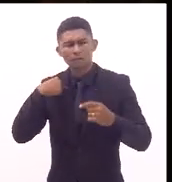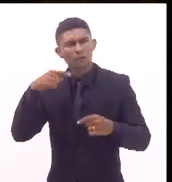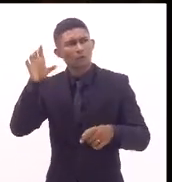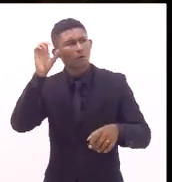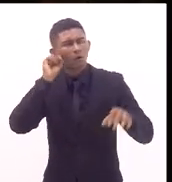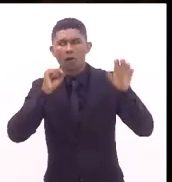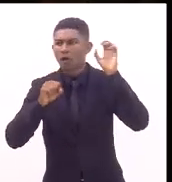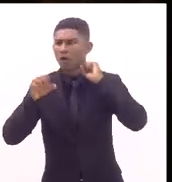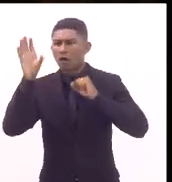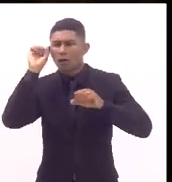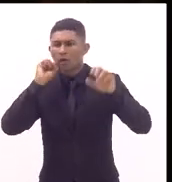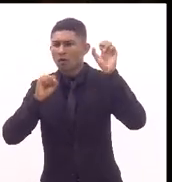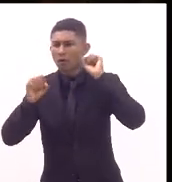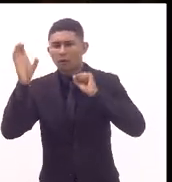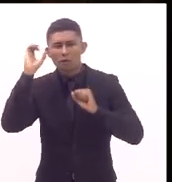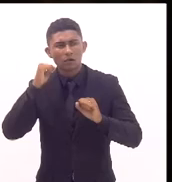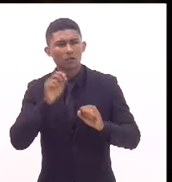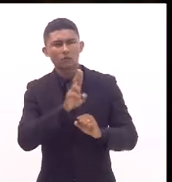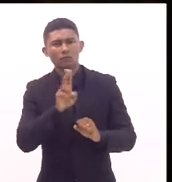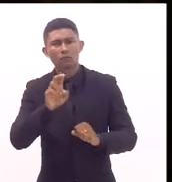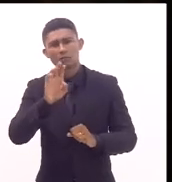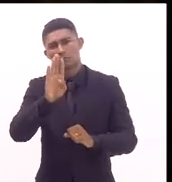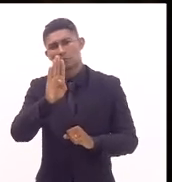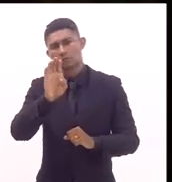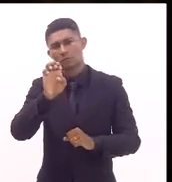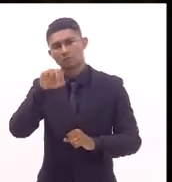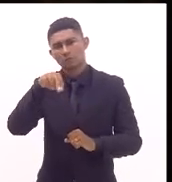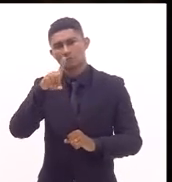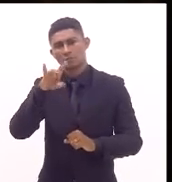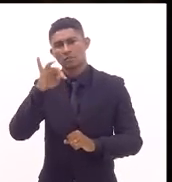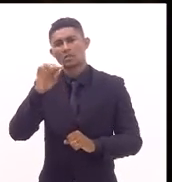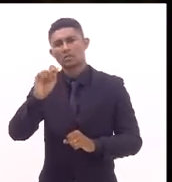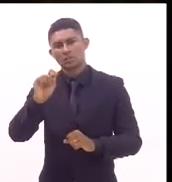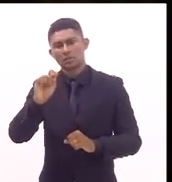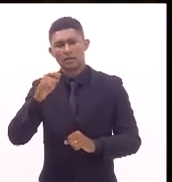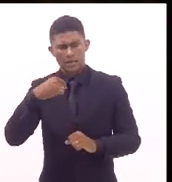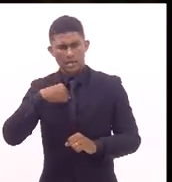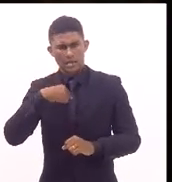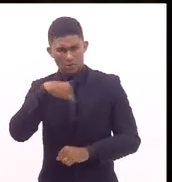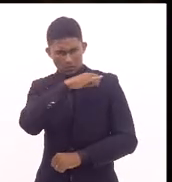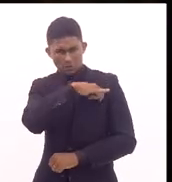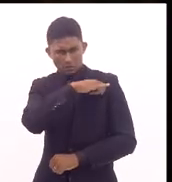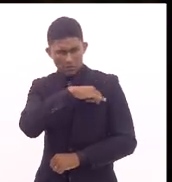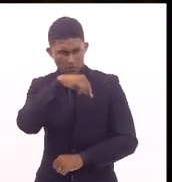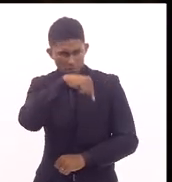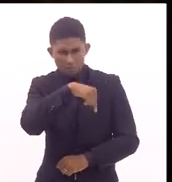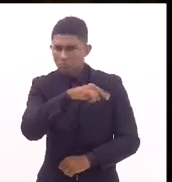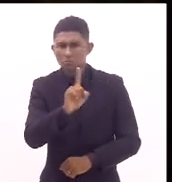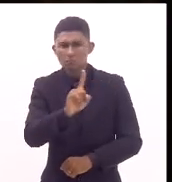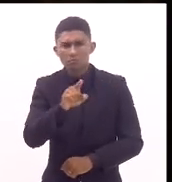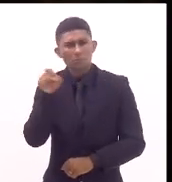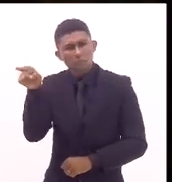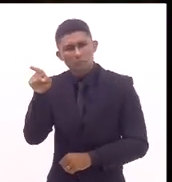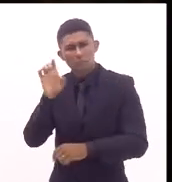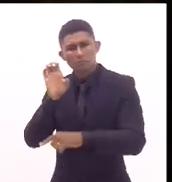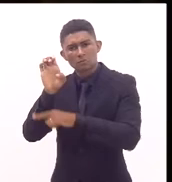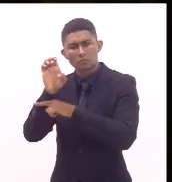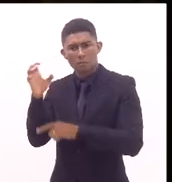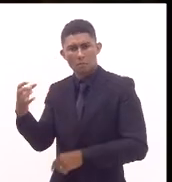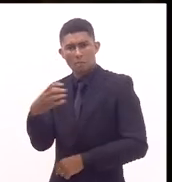ouvidos Benedita da Silva e eu não estava no rio eu tava na Bahia